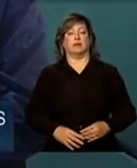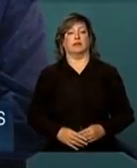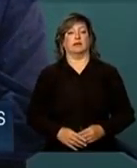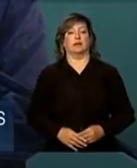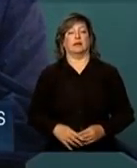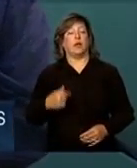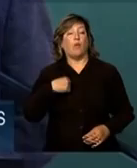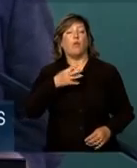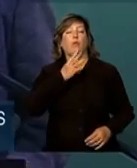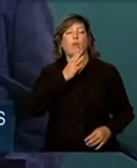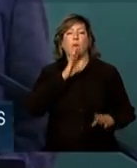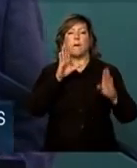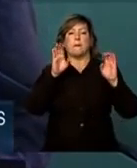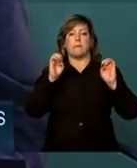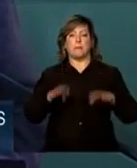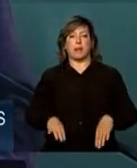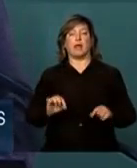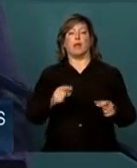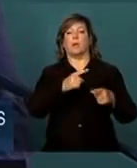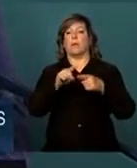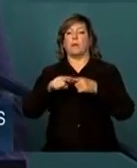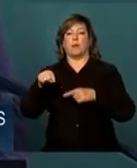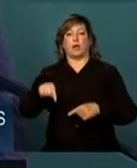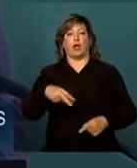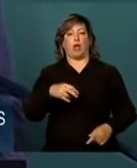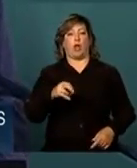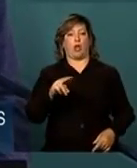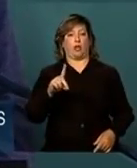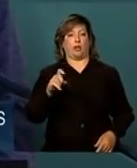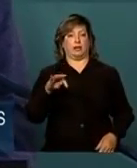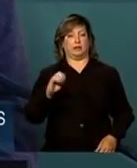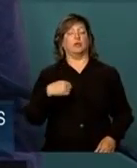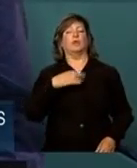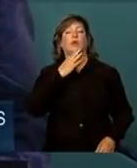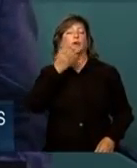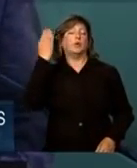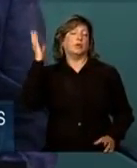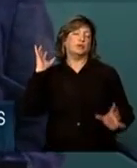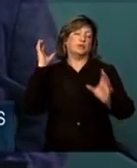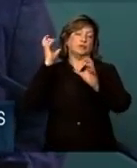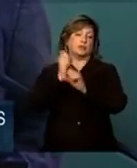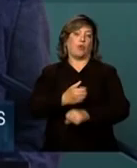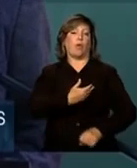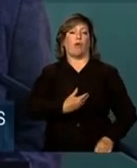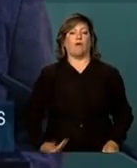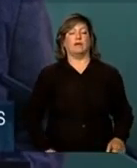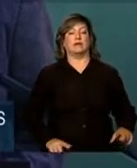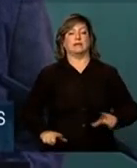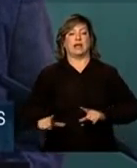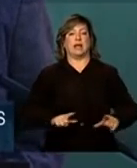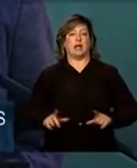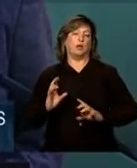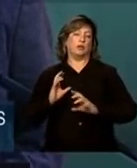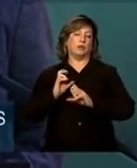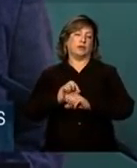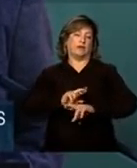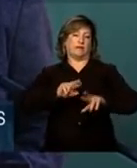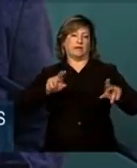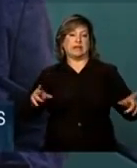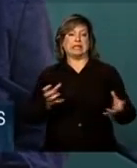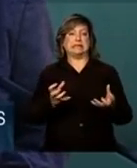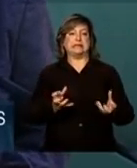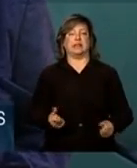E conheço bem a realidade do Nordeste e conheço a história dos governos que atuaram ao longo das diversas secas